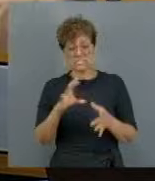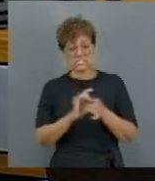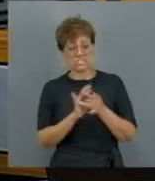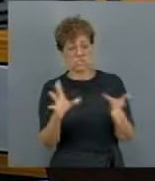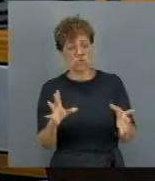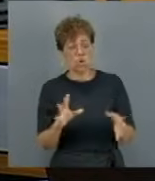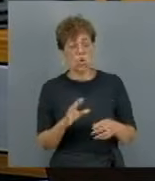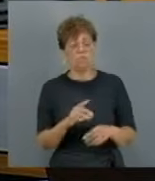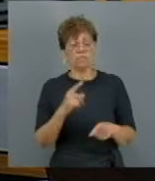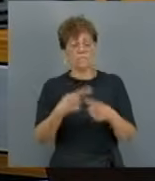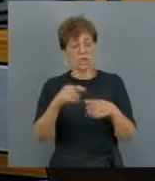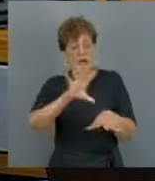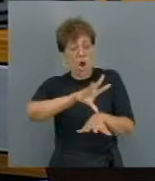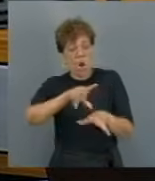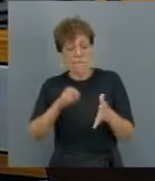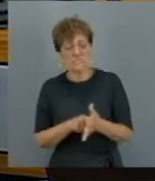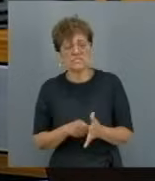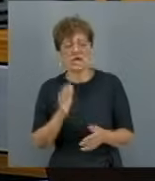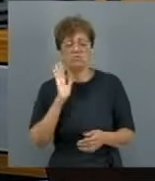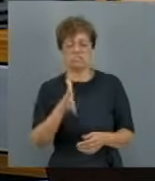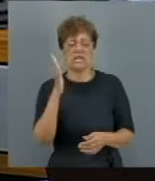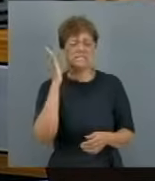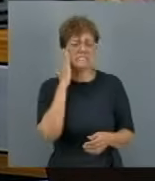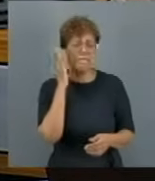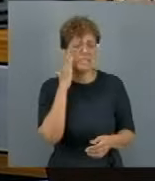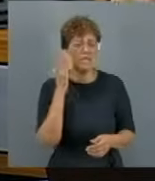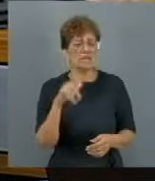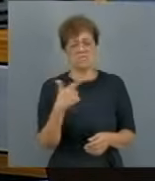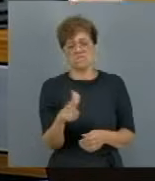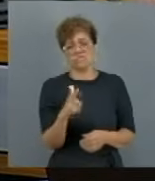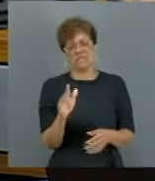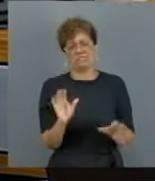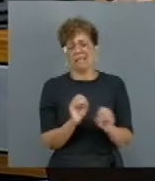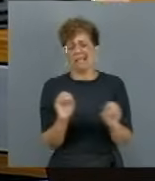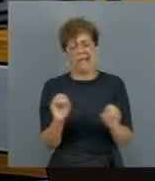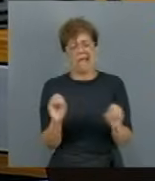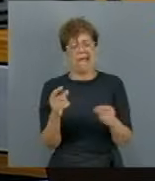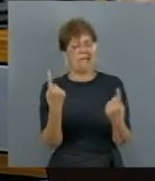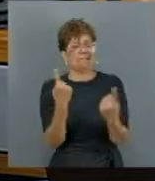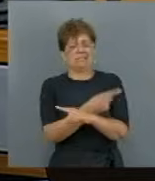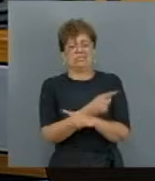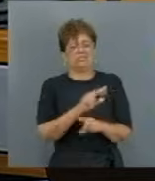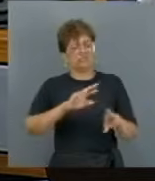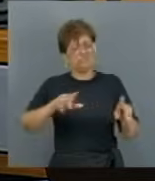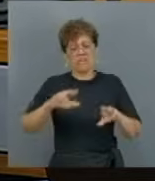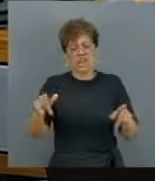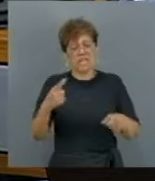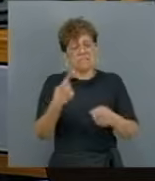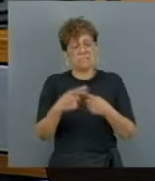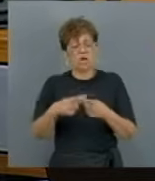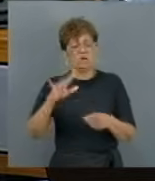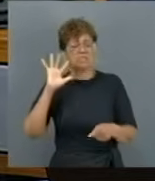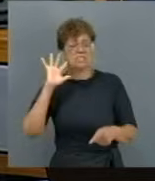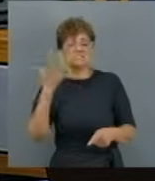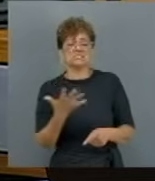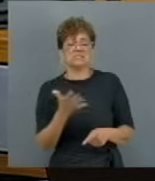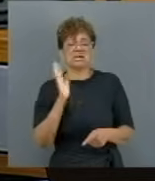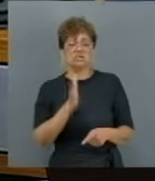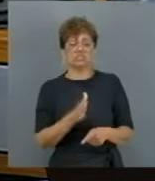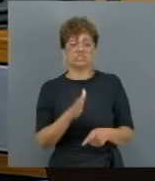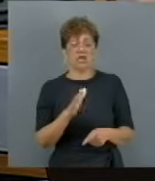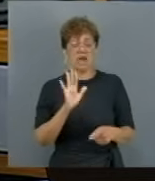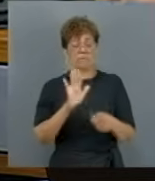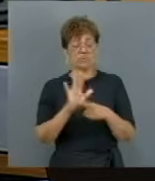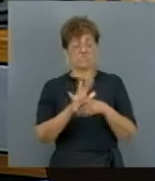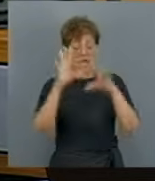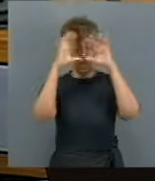por corrupção. Já sabia em 2015 que não haveria imparcialidade por ocasião das decisões que foram perpetradas pelo